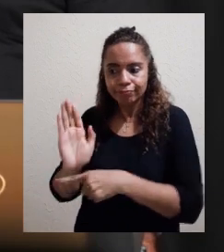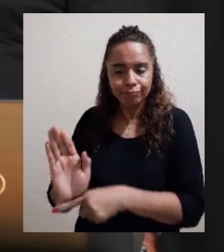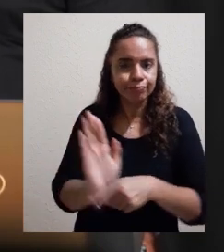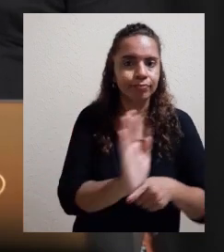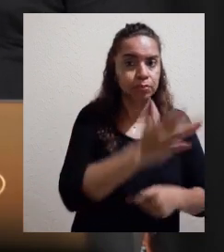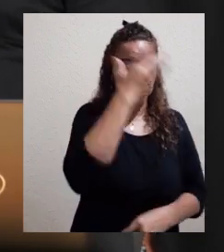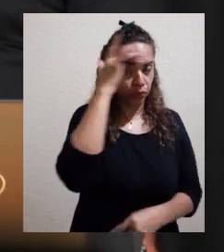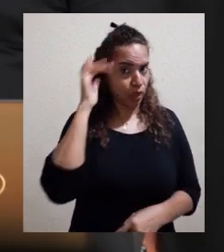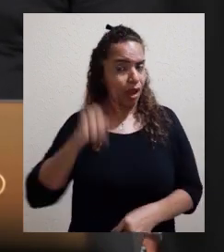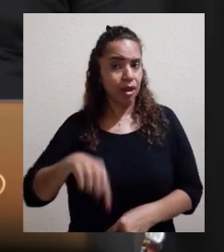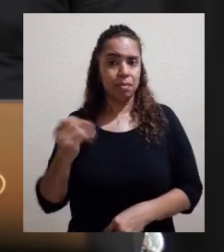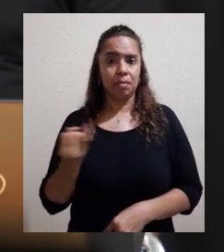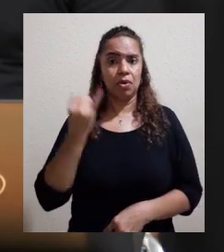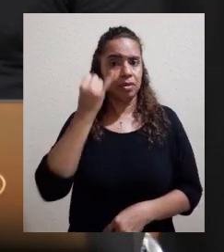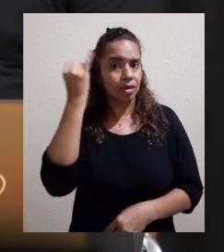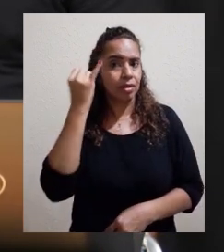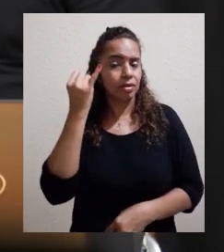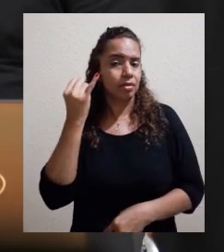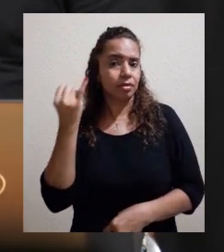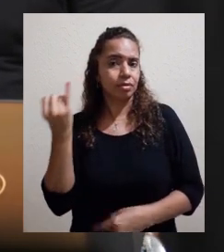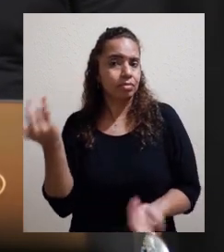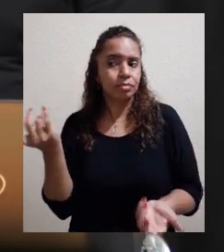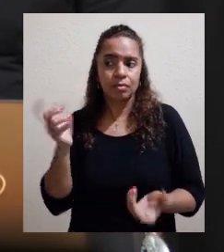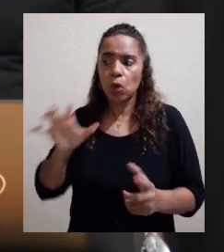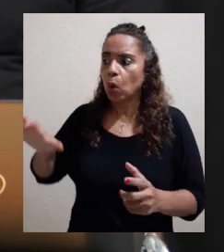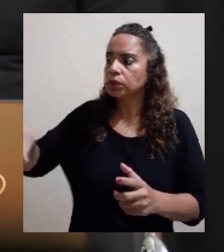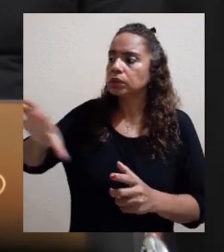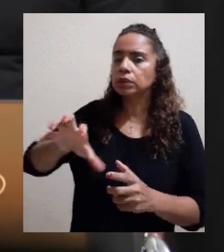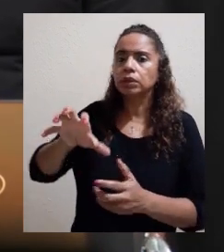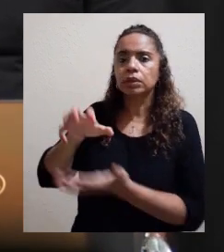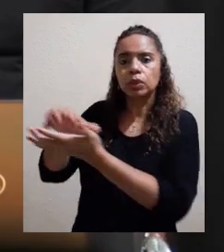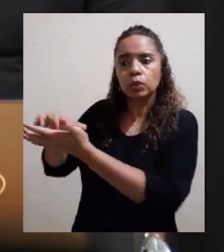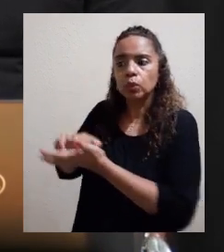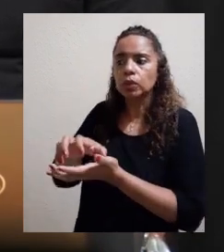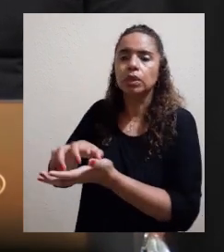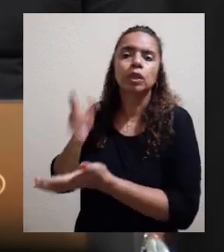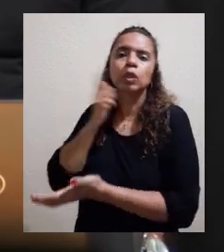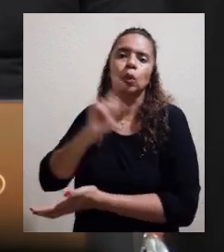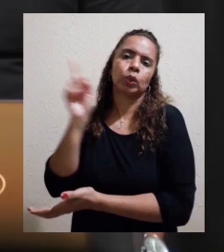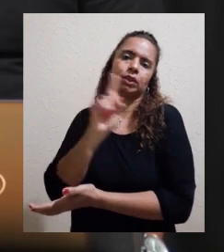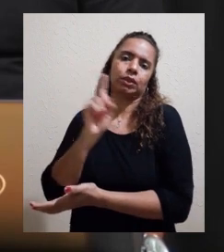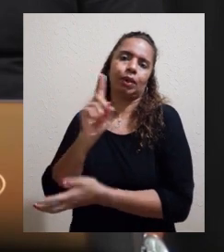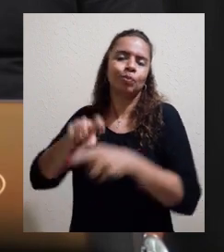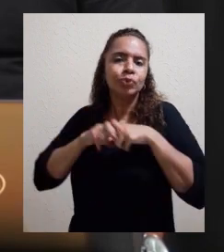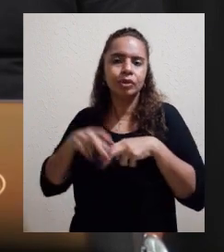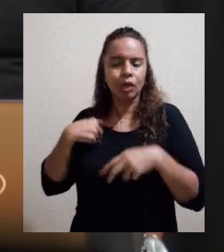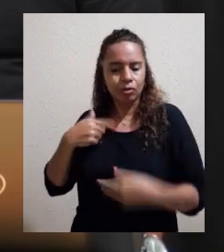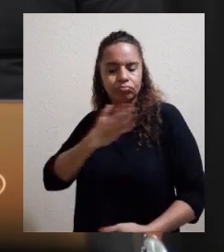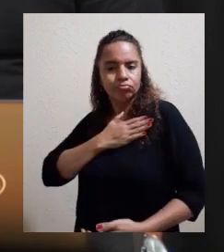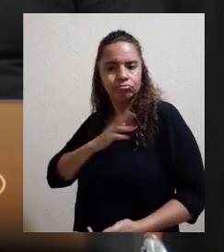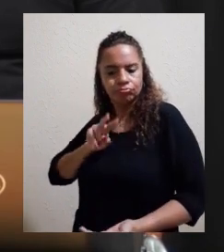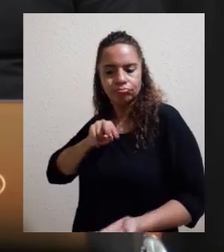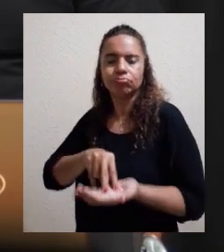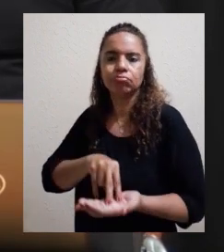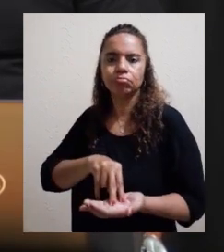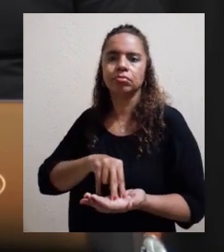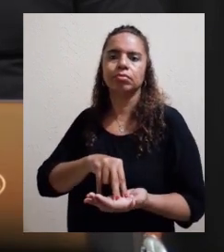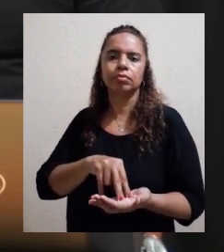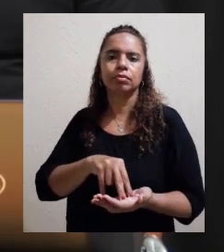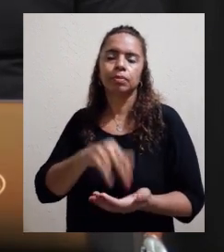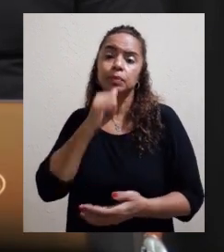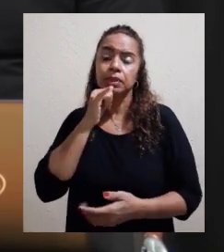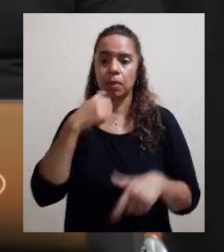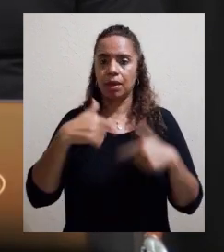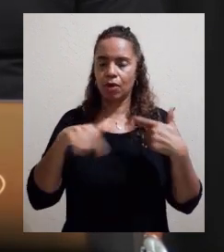significativa, importante. Que possivelmente outros setores não conseguiam dar, né? Acho legal eu acabar tendo a experiência também no